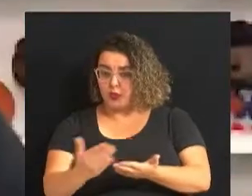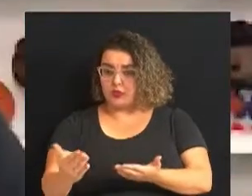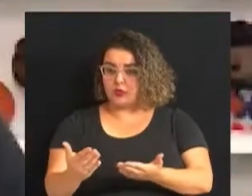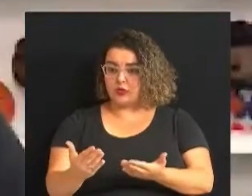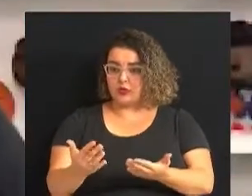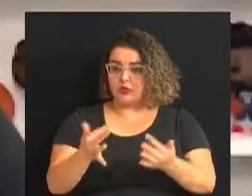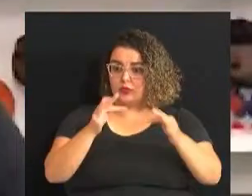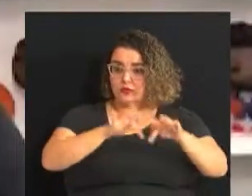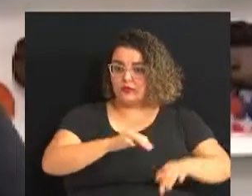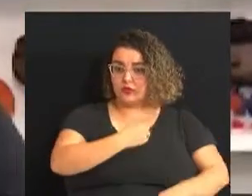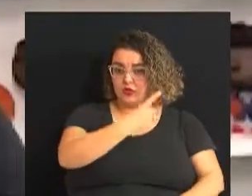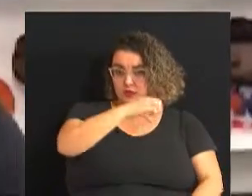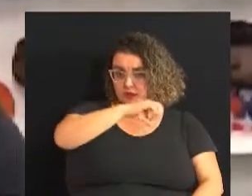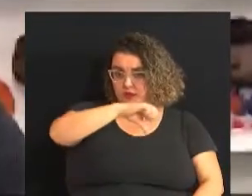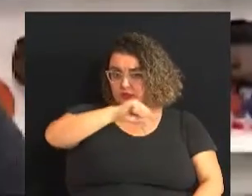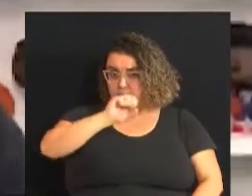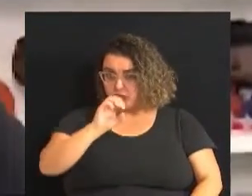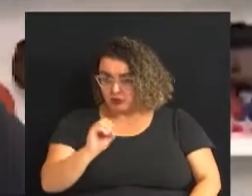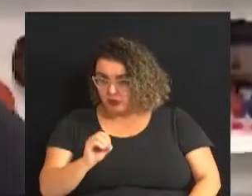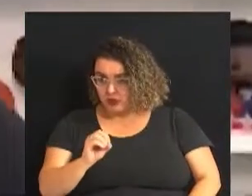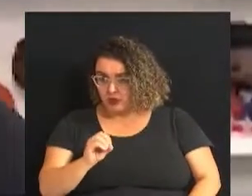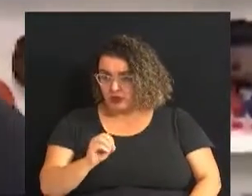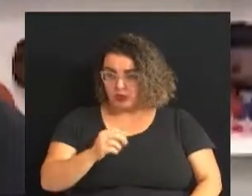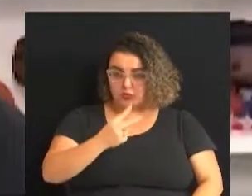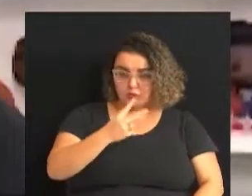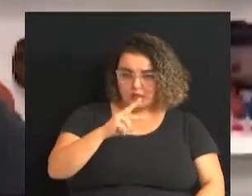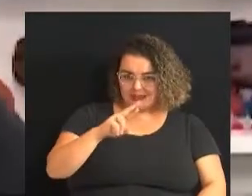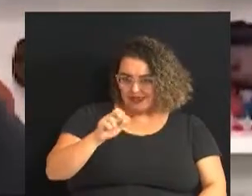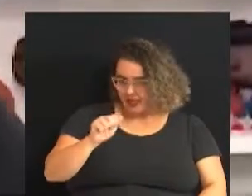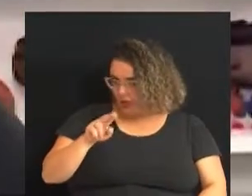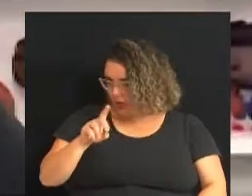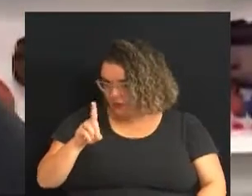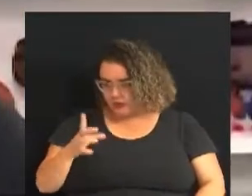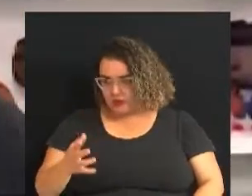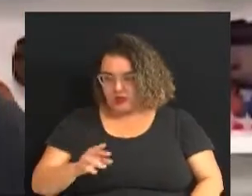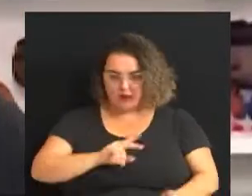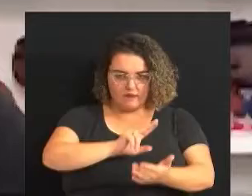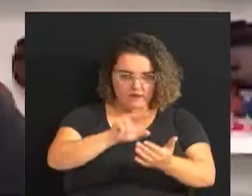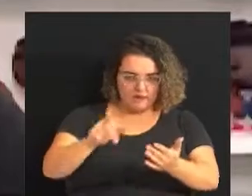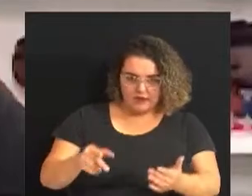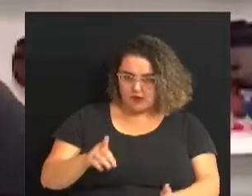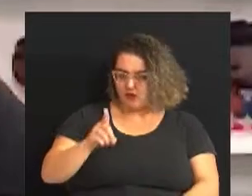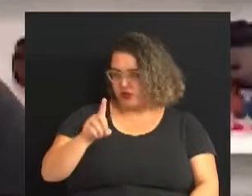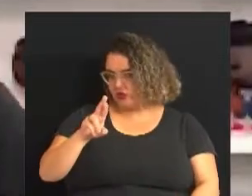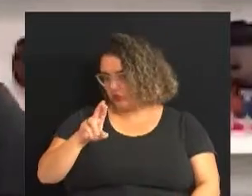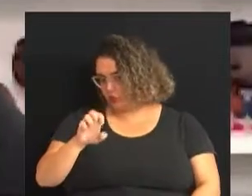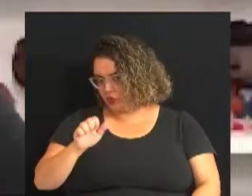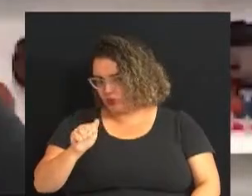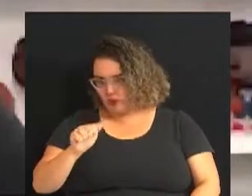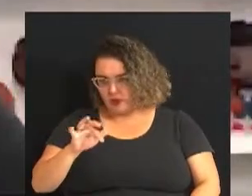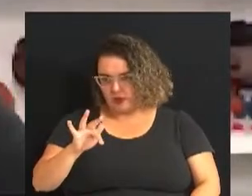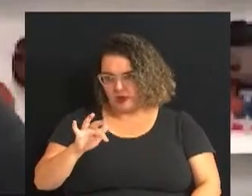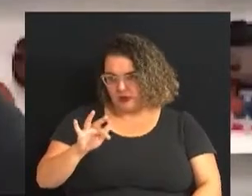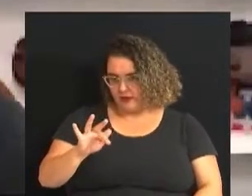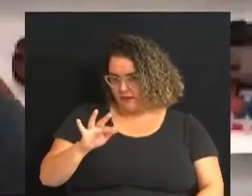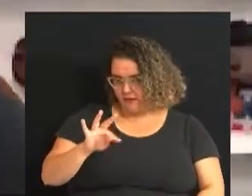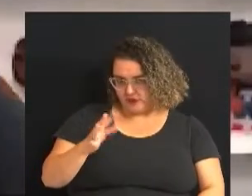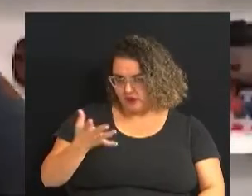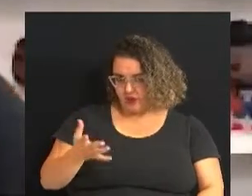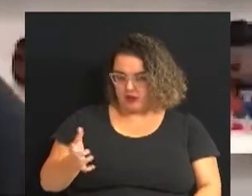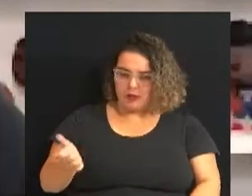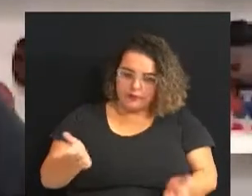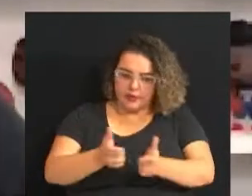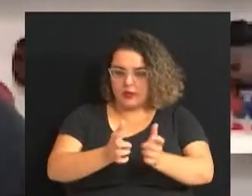anos 80, de você ter 2 rounds, porque antigamente eram vários rounds de draft e eram menos equipes envolvidas, né? A NBA ela